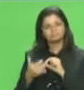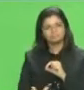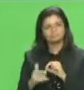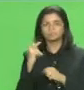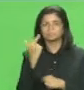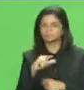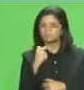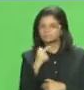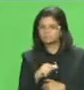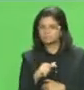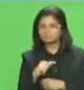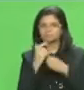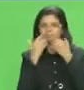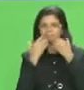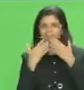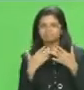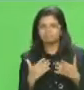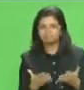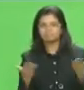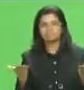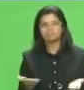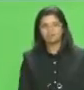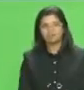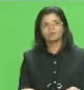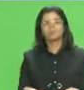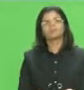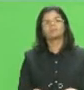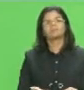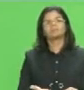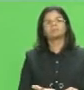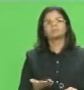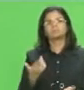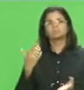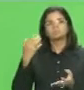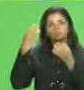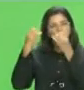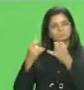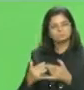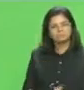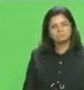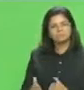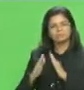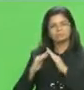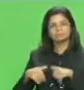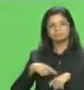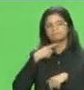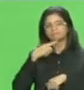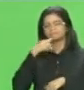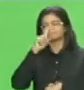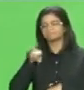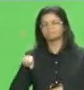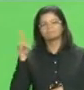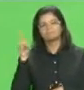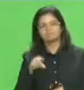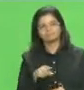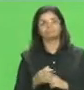menção expressa a candidato, não se justifica o pedido e ele foi indeferido.